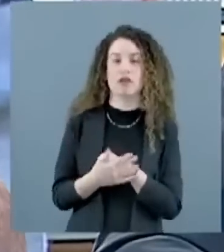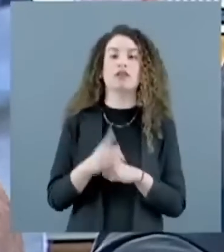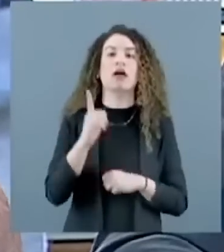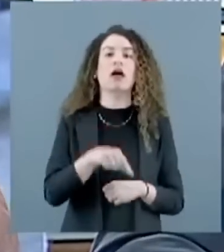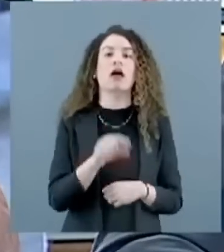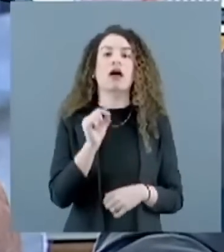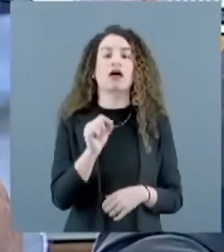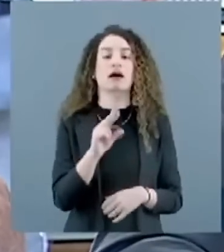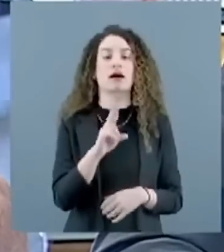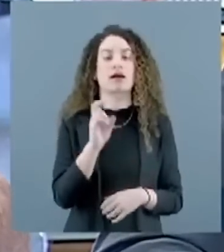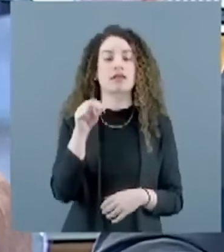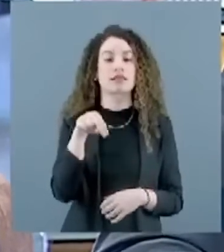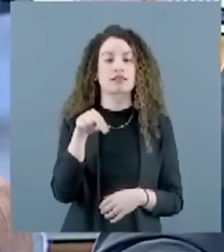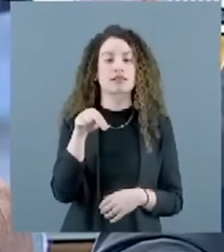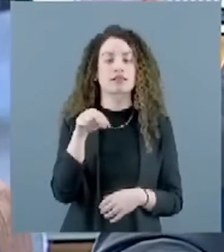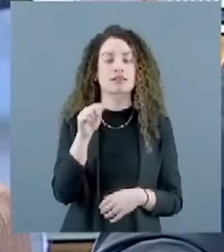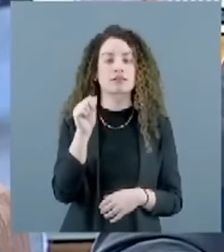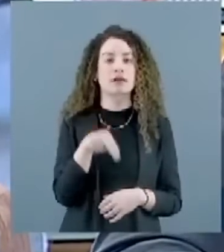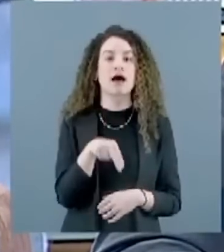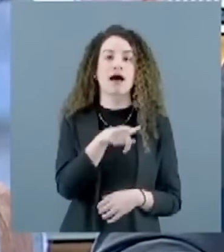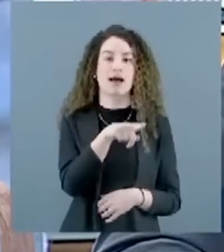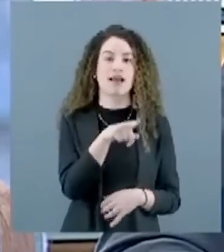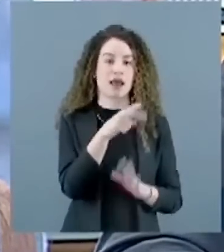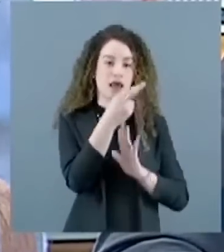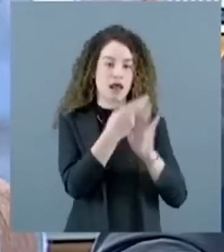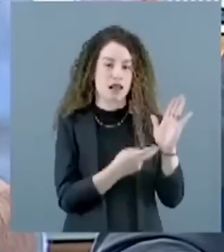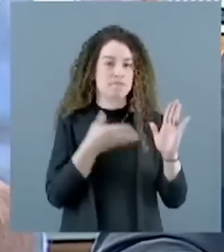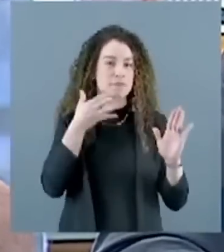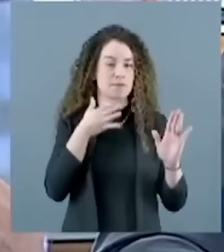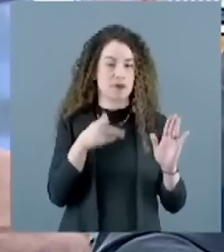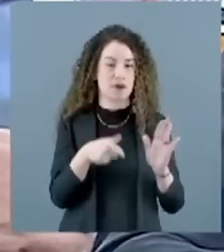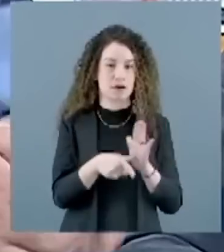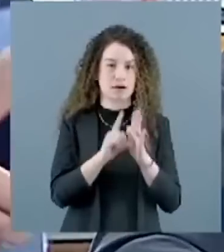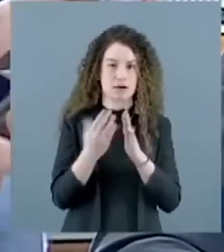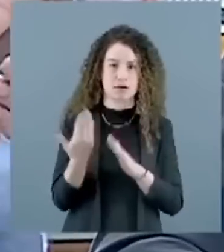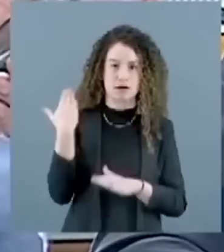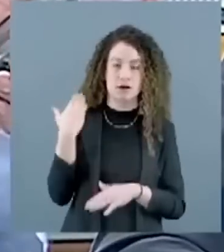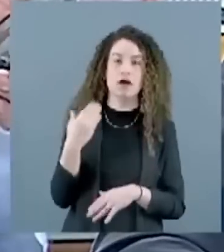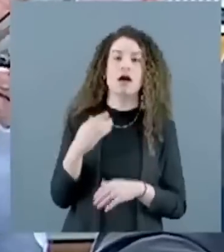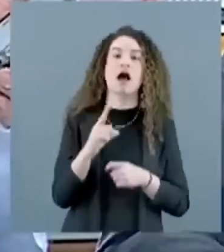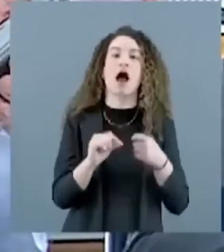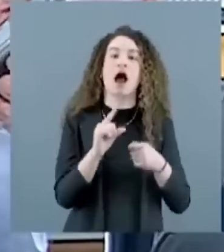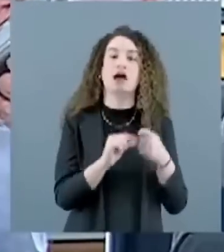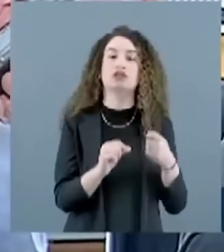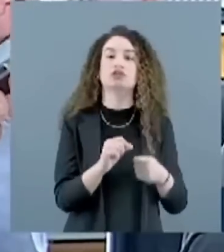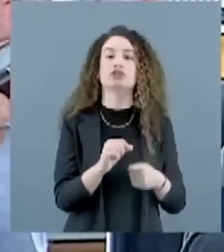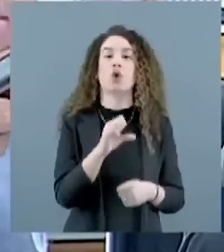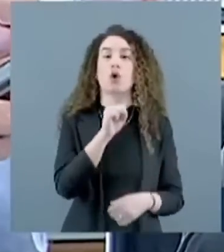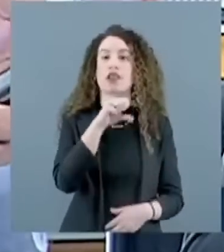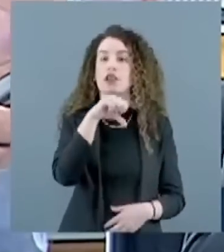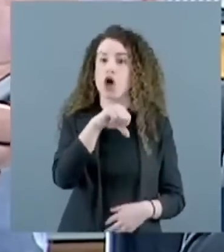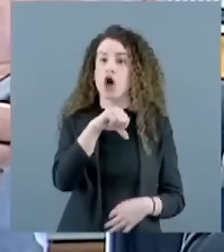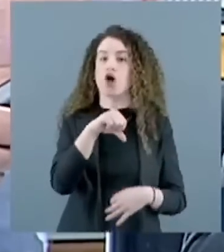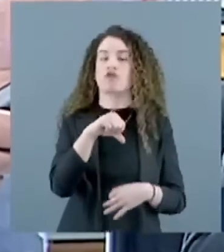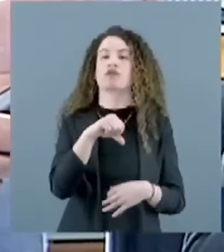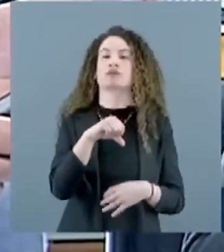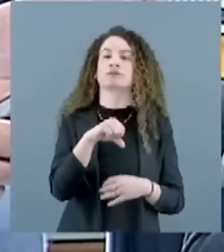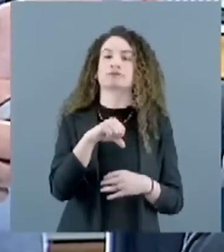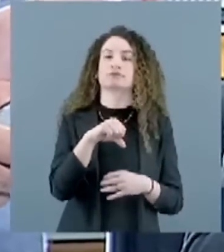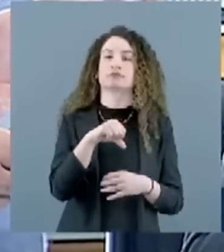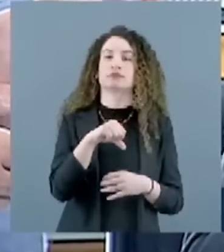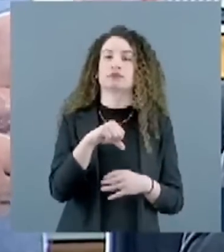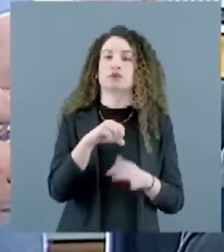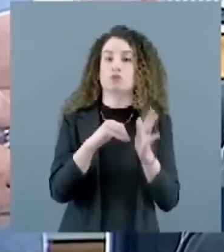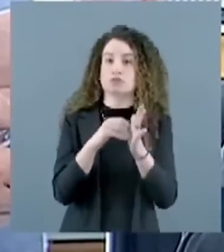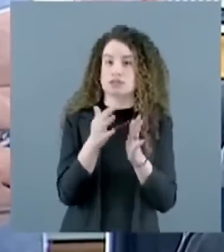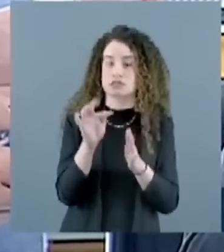para a relatoria à época, assentou que, nos termos do artigo 89 do Regimento Interno do Senado Federal, compete ao